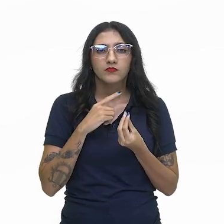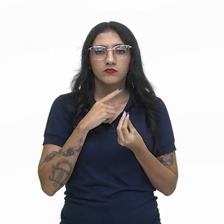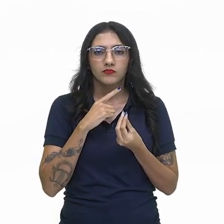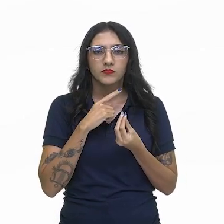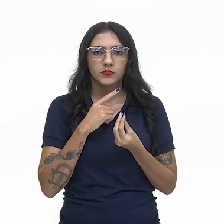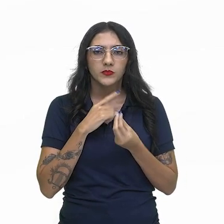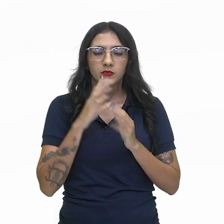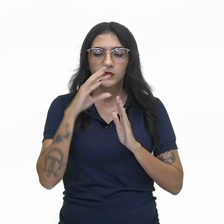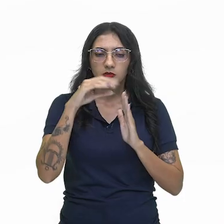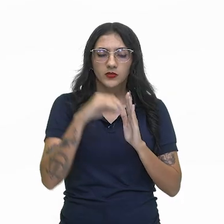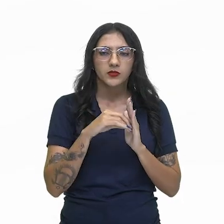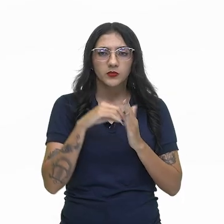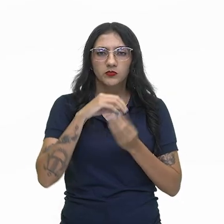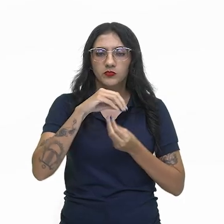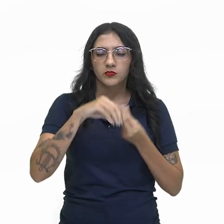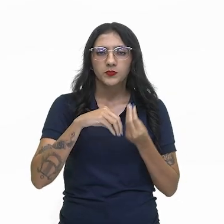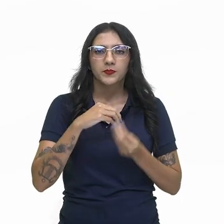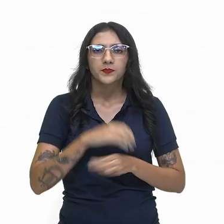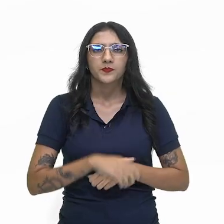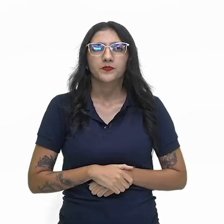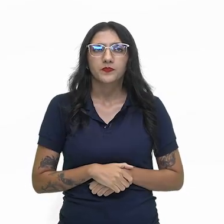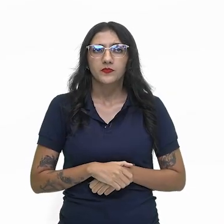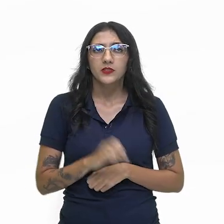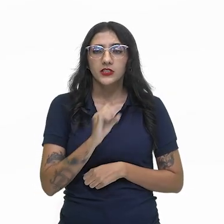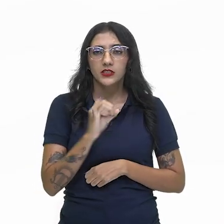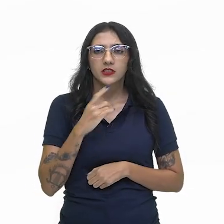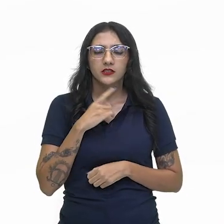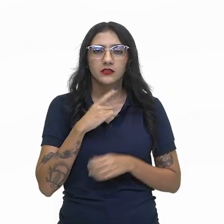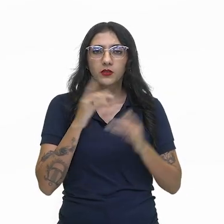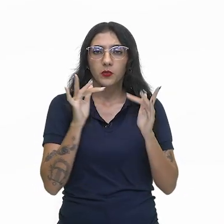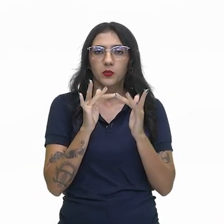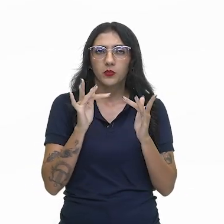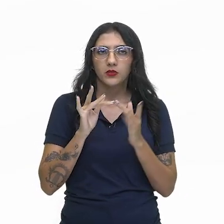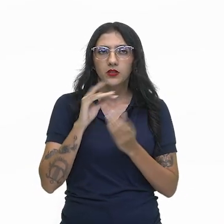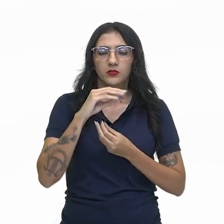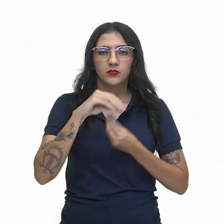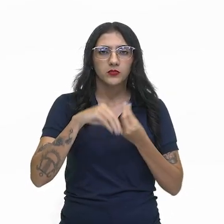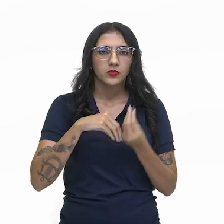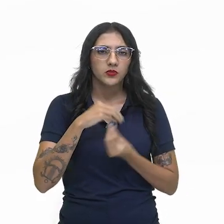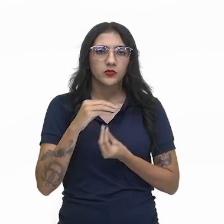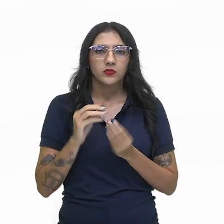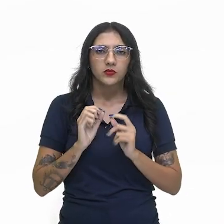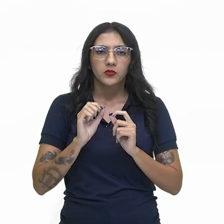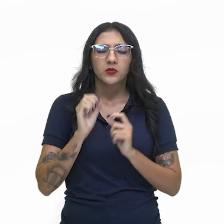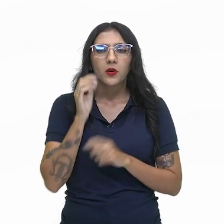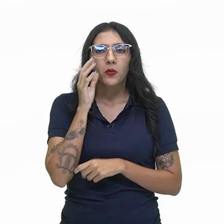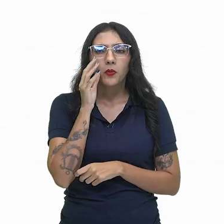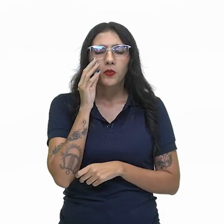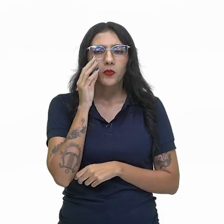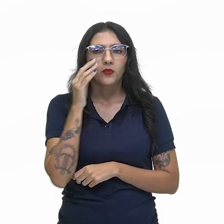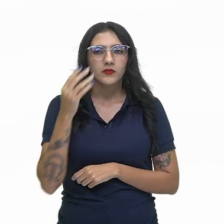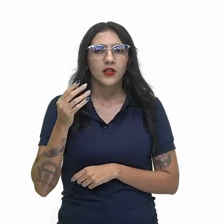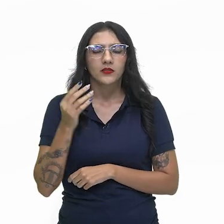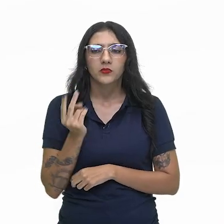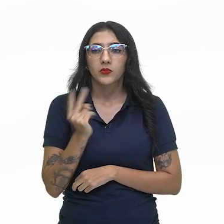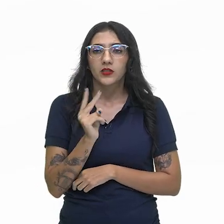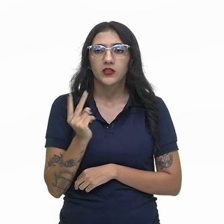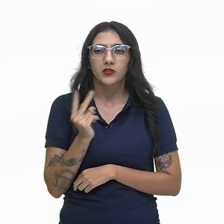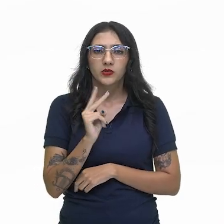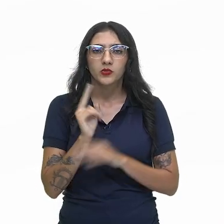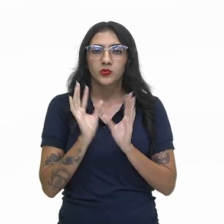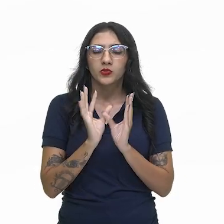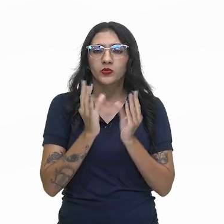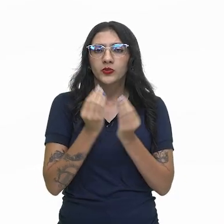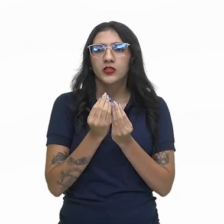dissociados, tá? Quando você reage, o que vai acontecer com